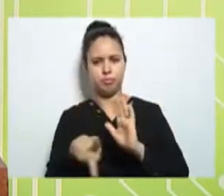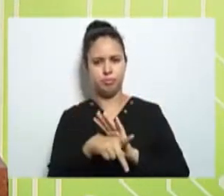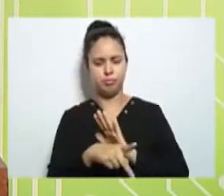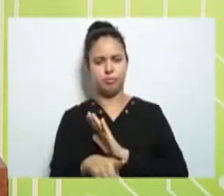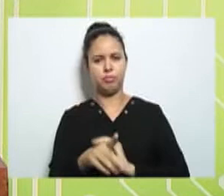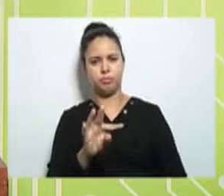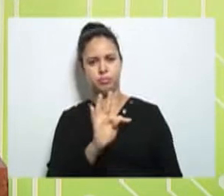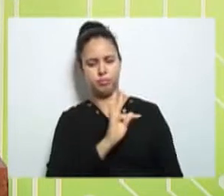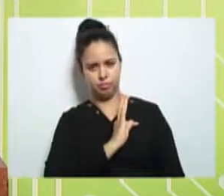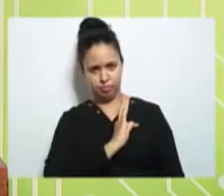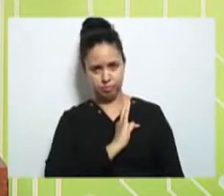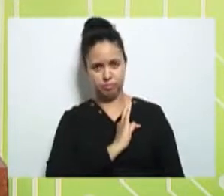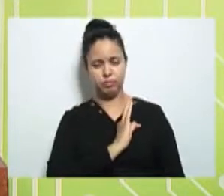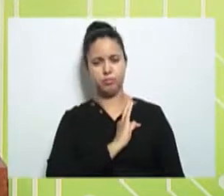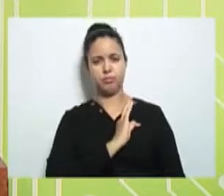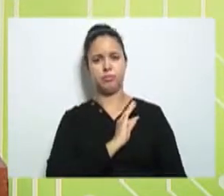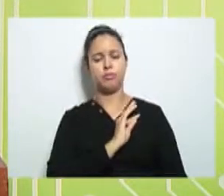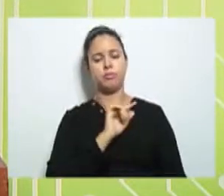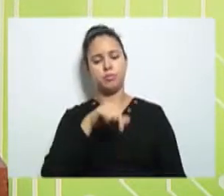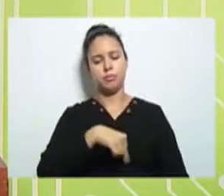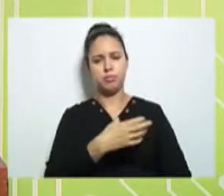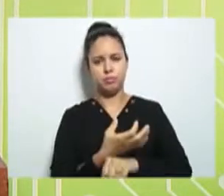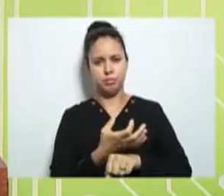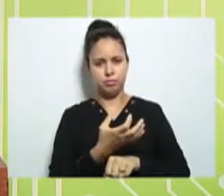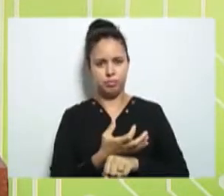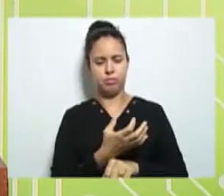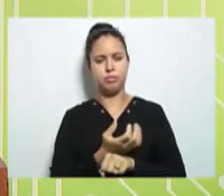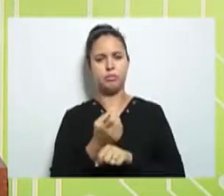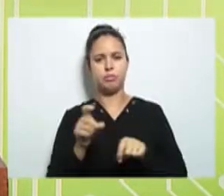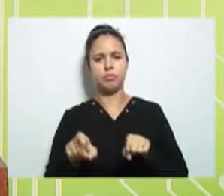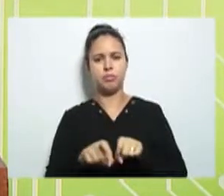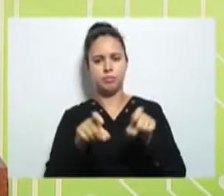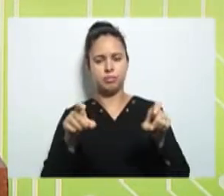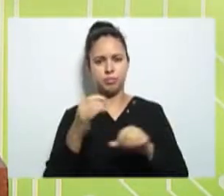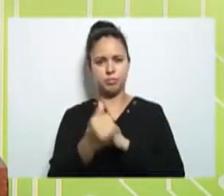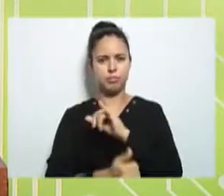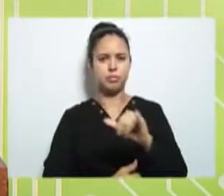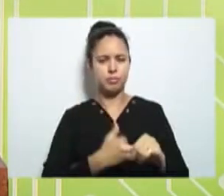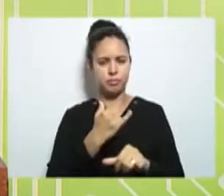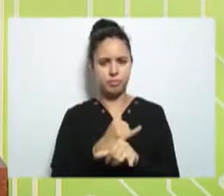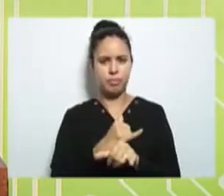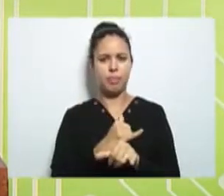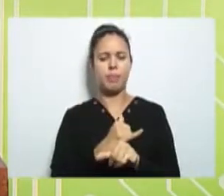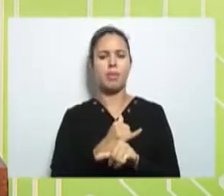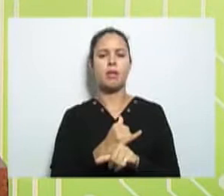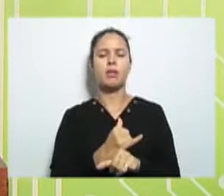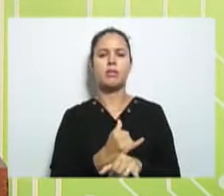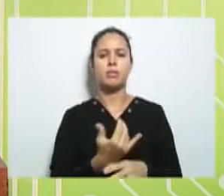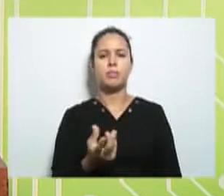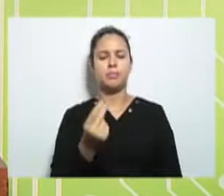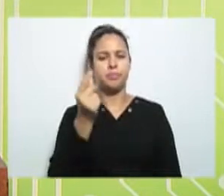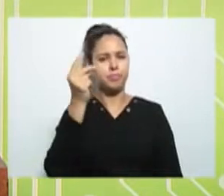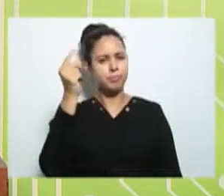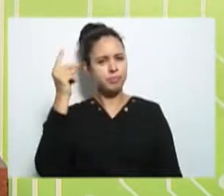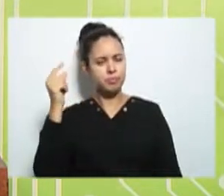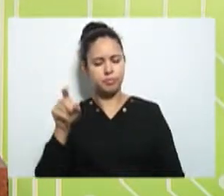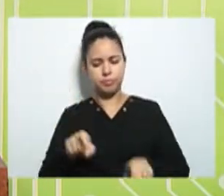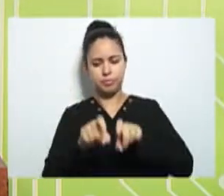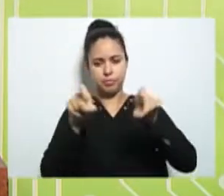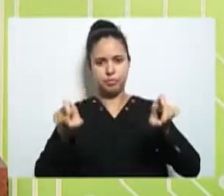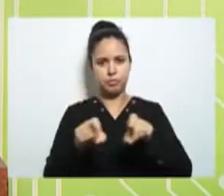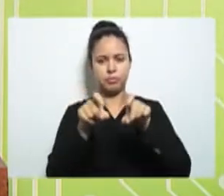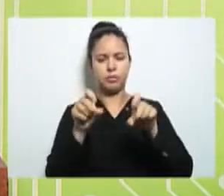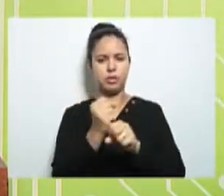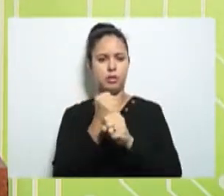relação a essa disciplina de informática, tá bom? E aí vocês viram ali que o computador era gigantesco, tá, gente? Então nós tínhamos computadores do tamanho de um